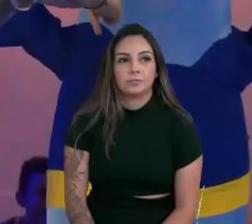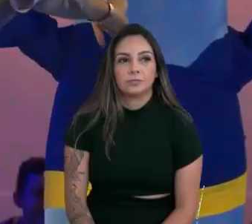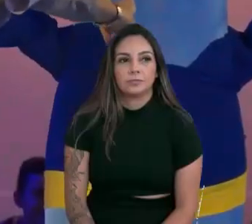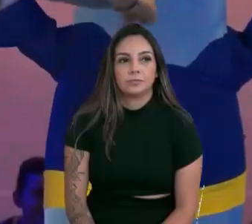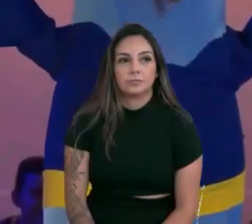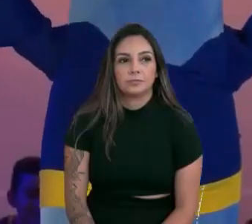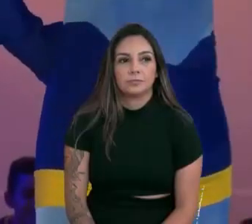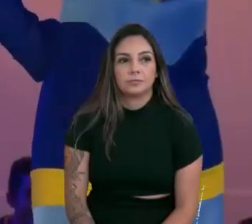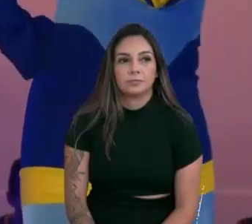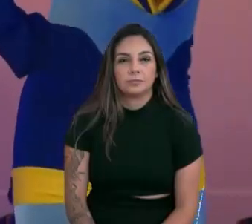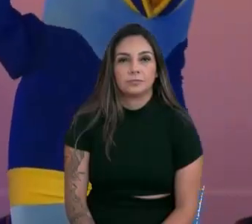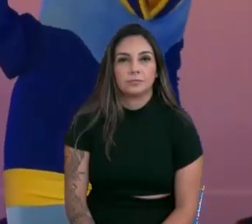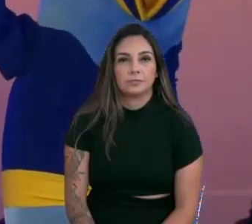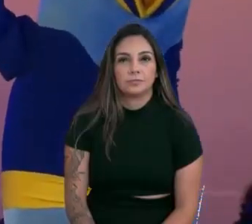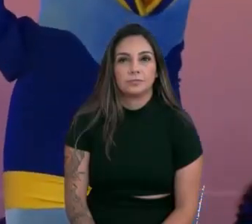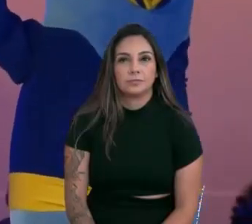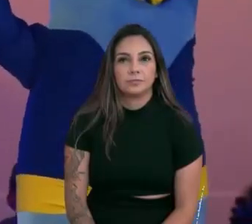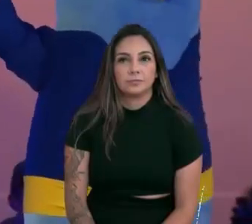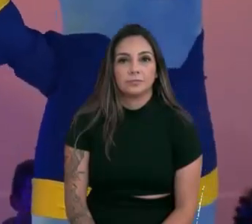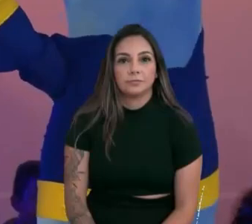Vai ter força?